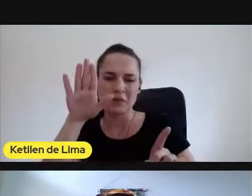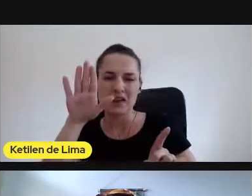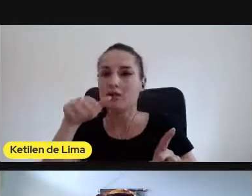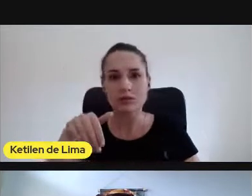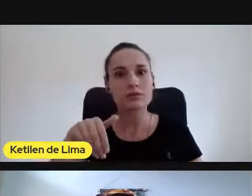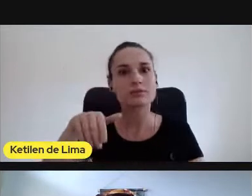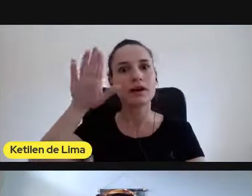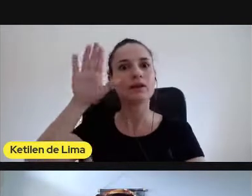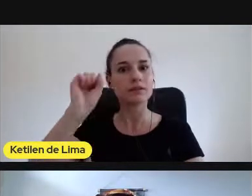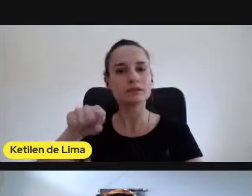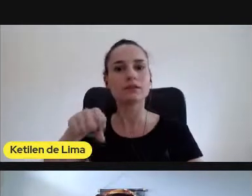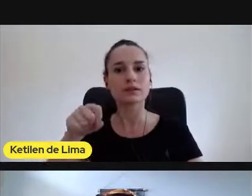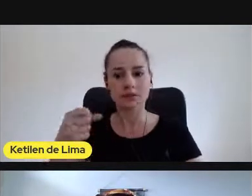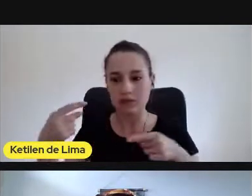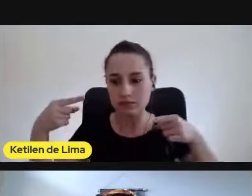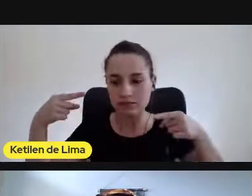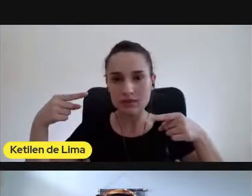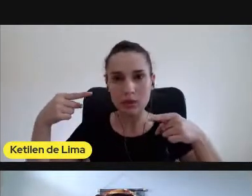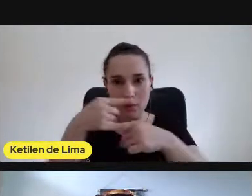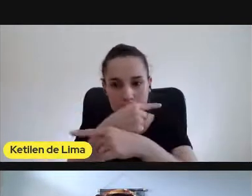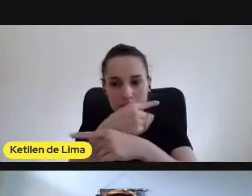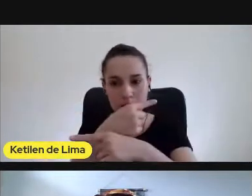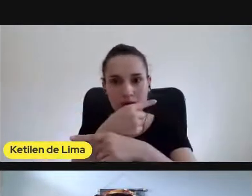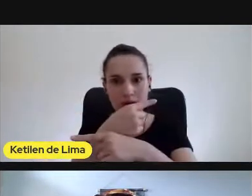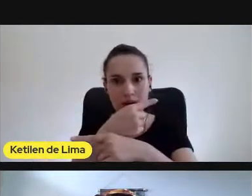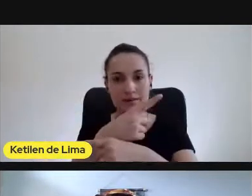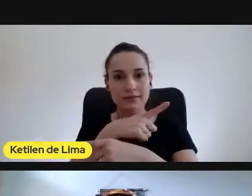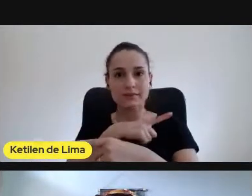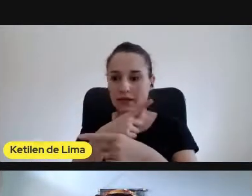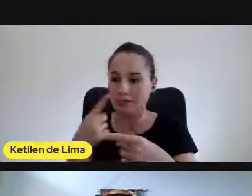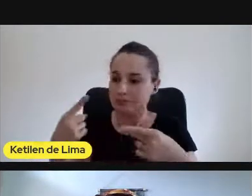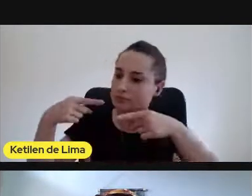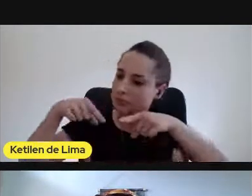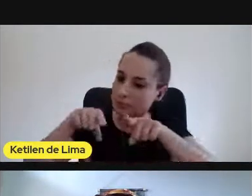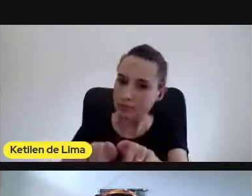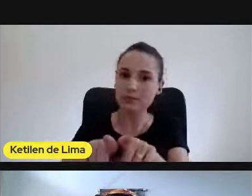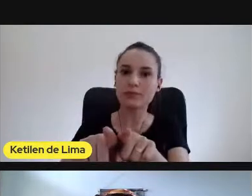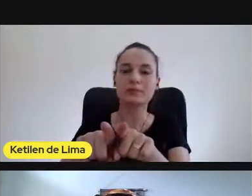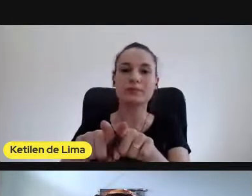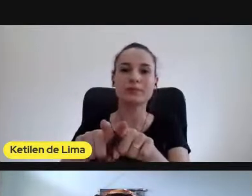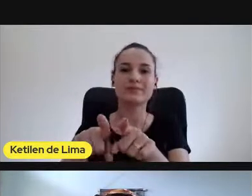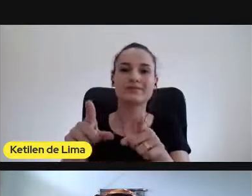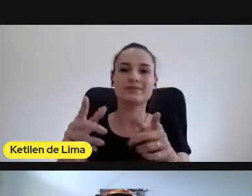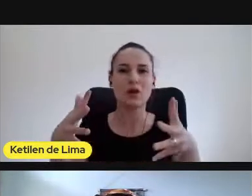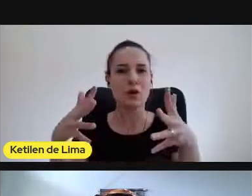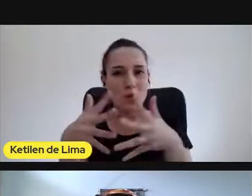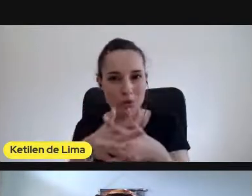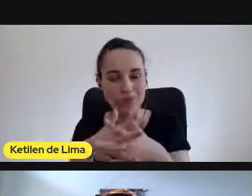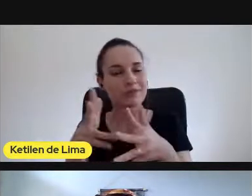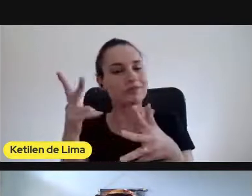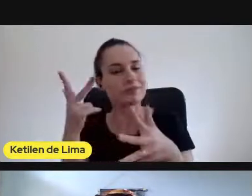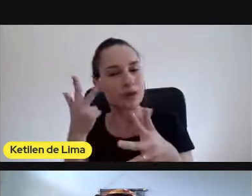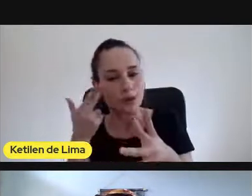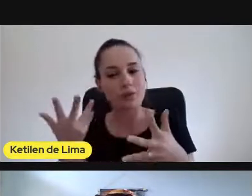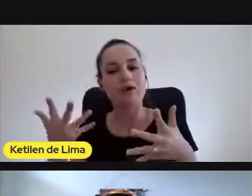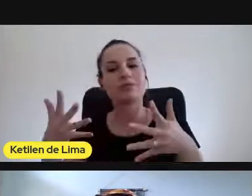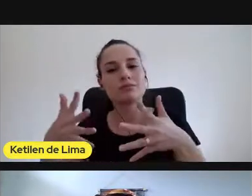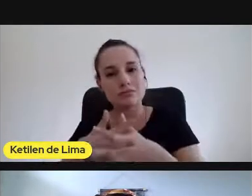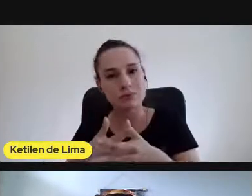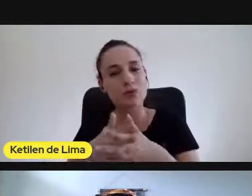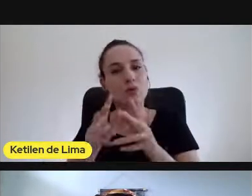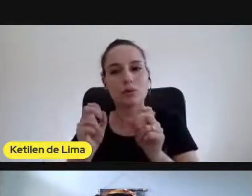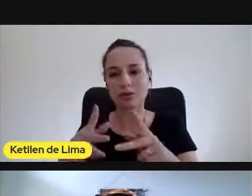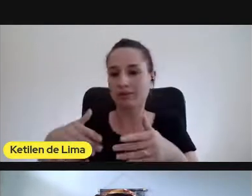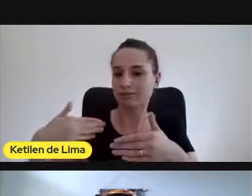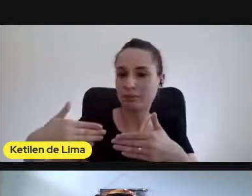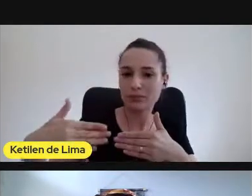né? Enfim, eu acho que é um livro... Um livro. Depois de vocês falarem que não é um livro, acho que eu nunca